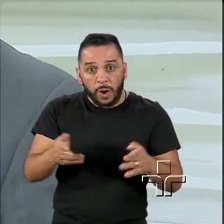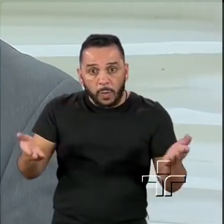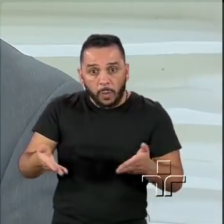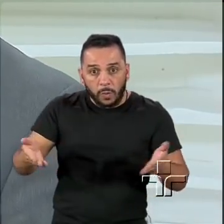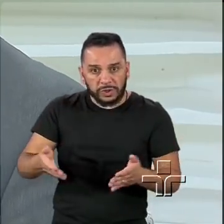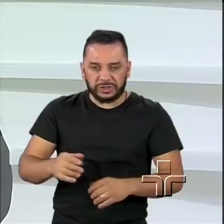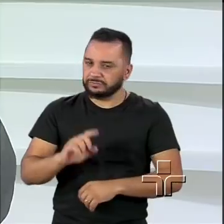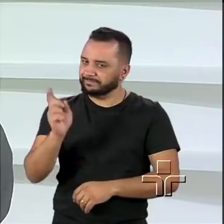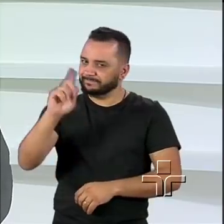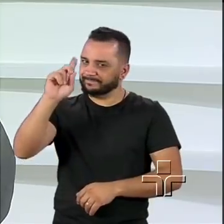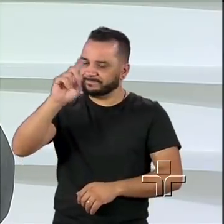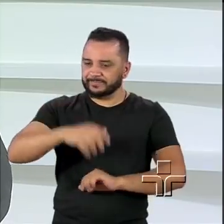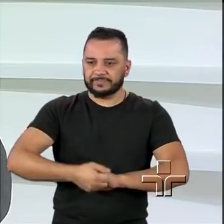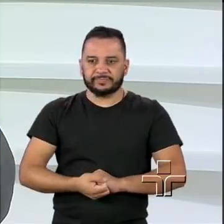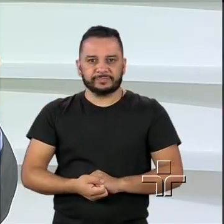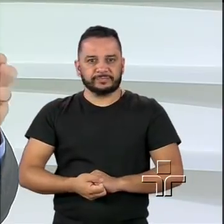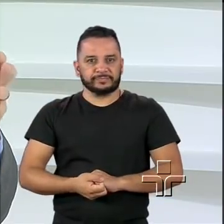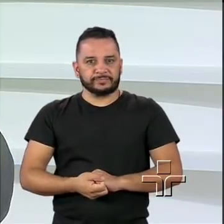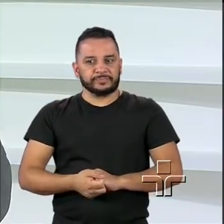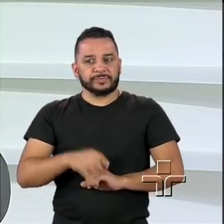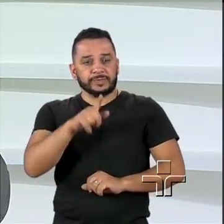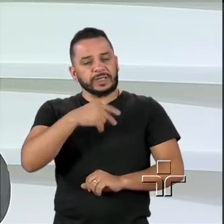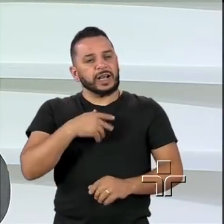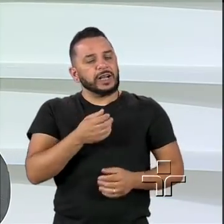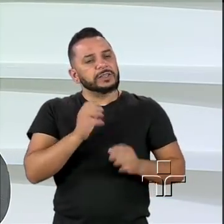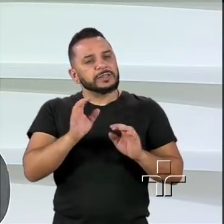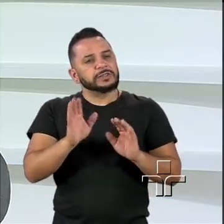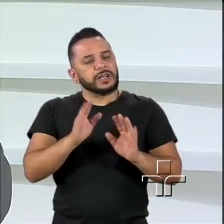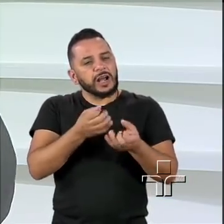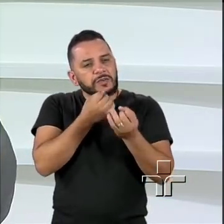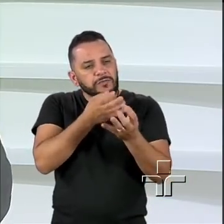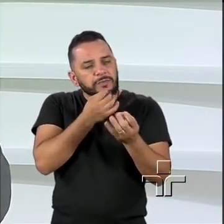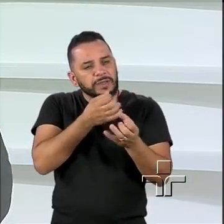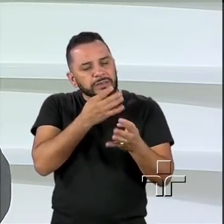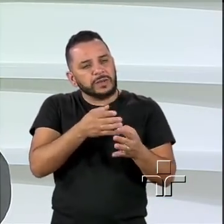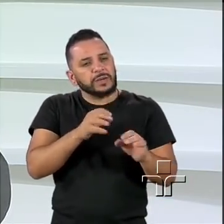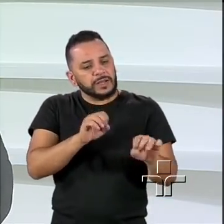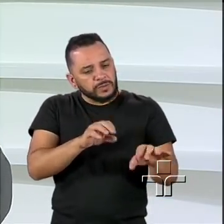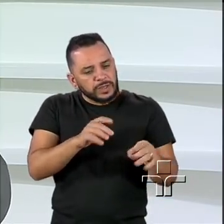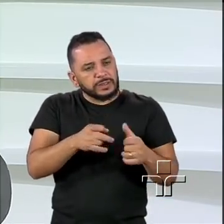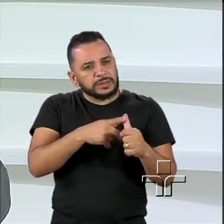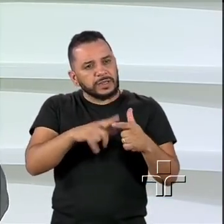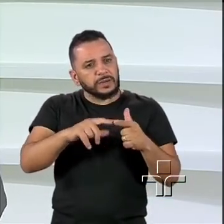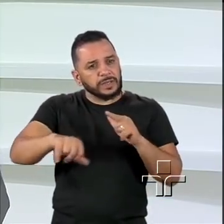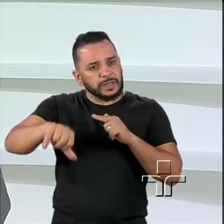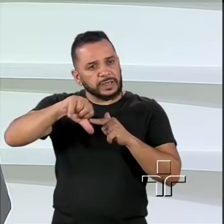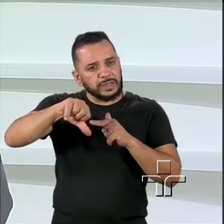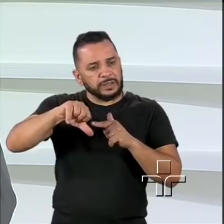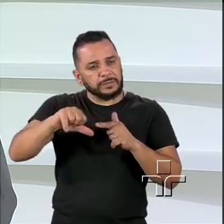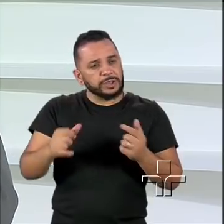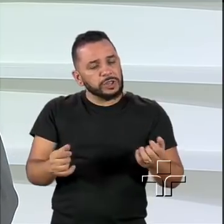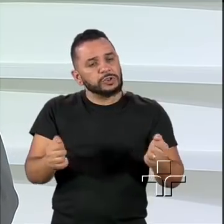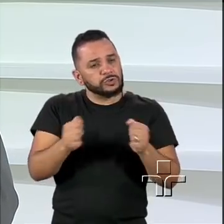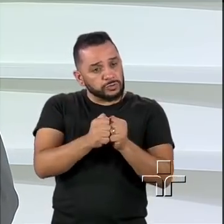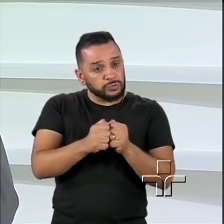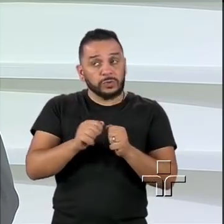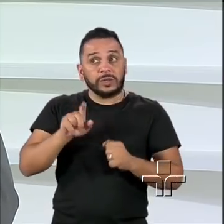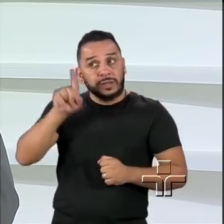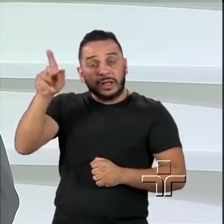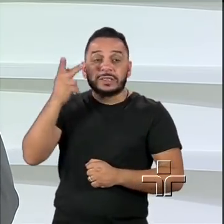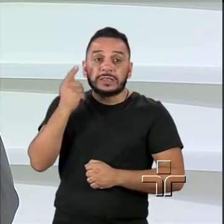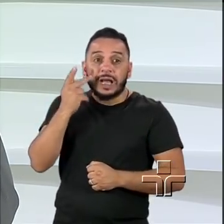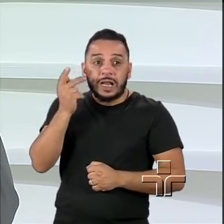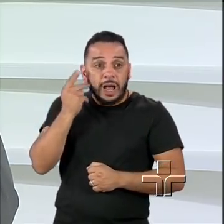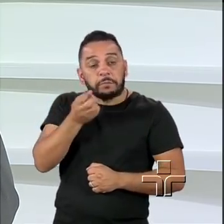Estado de São Paulo. O senhor acha que os dados de educação e criminalidade acabam andando tão juntos? Assim, o Ceará, por exemplo, tem bons índices de